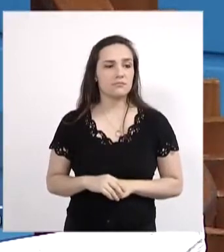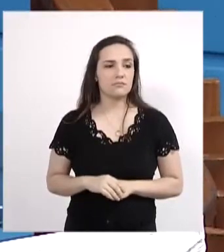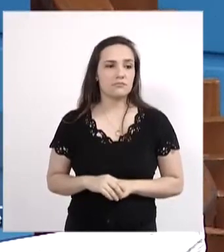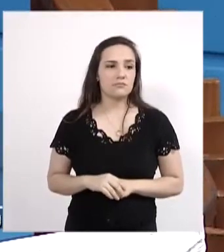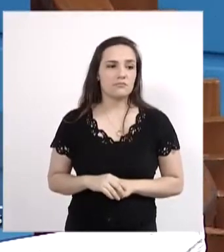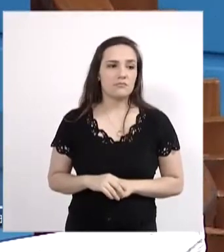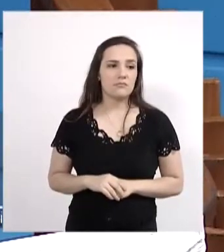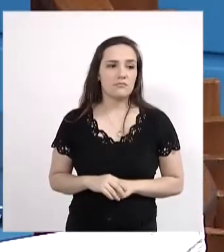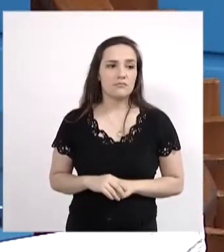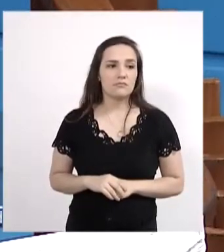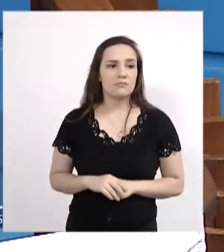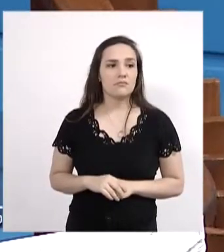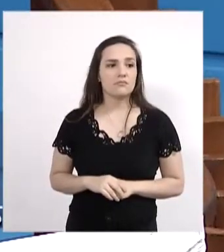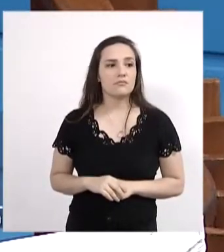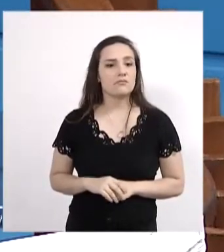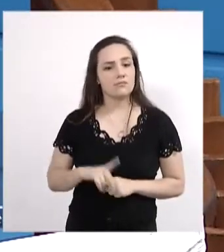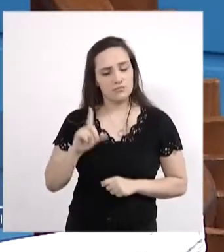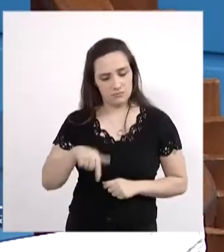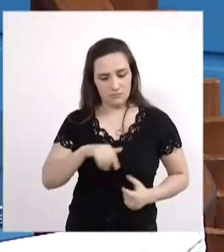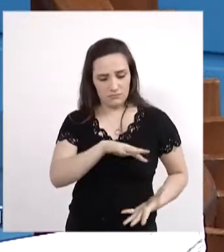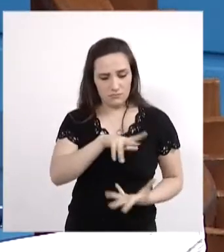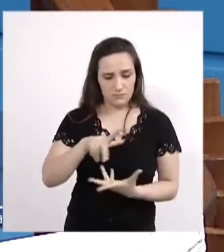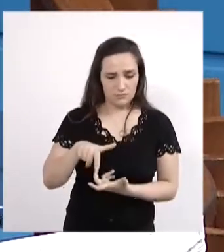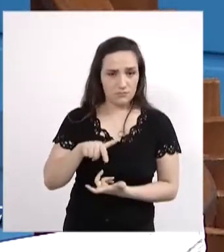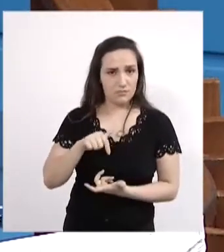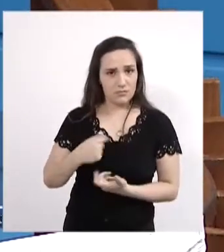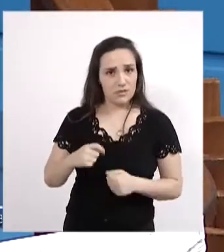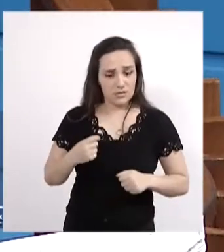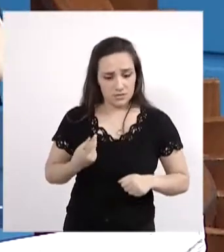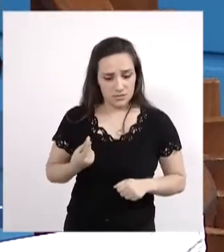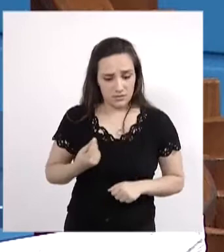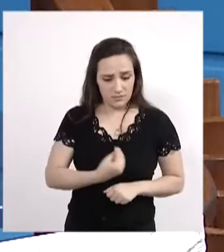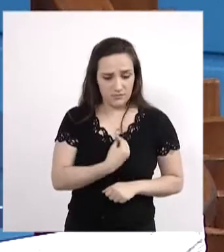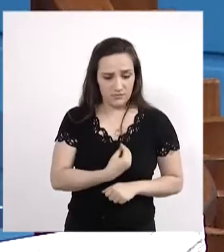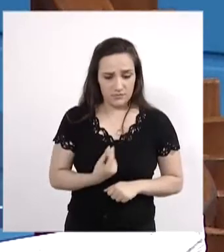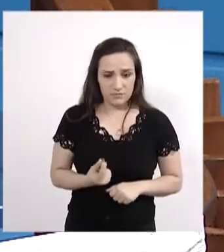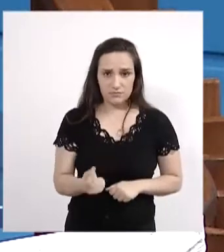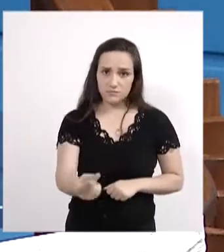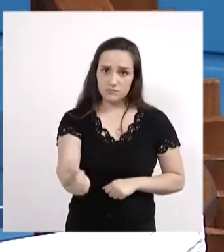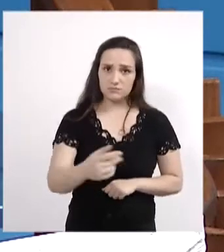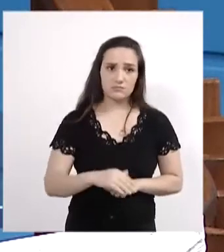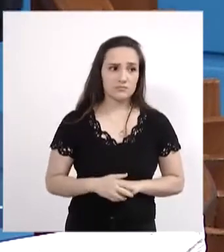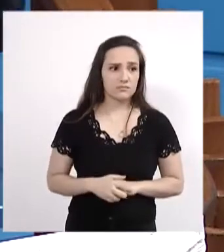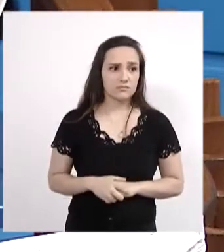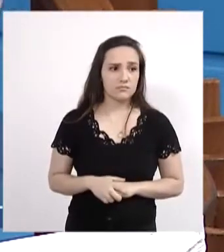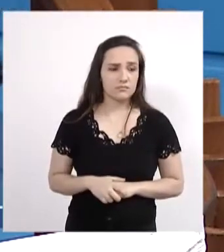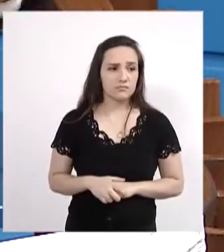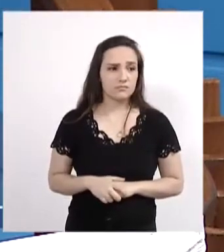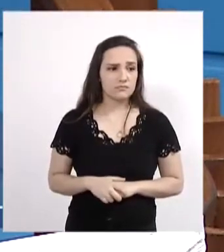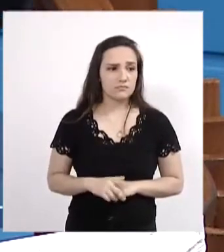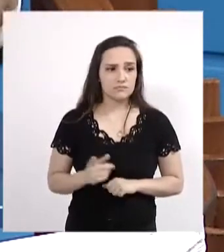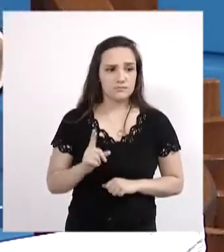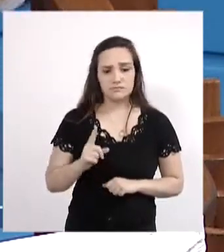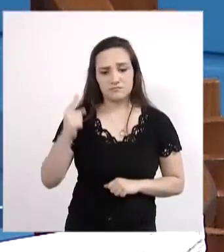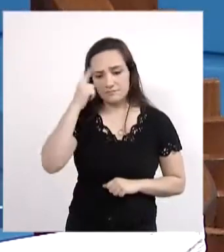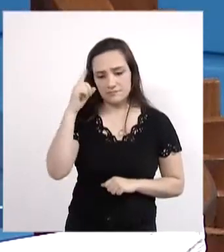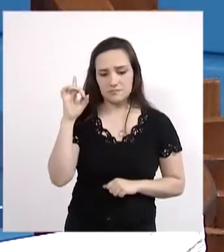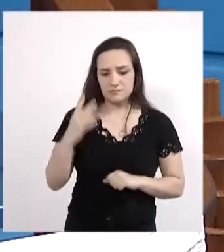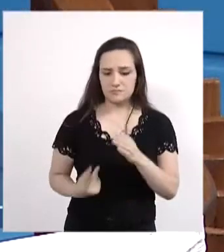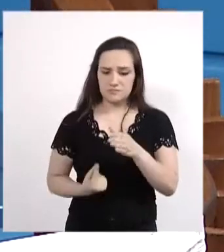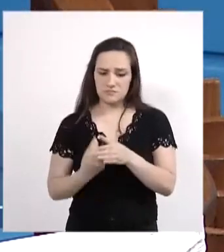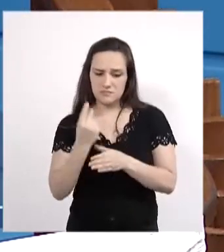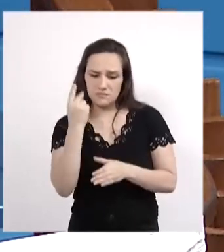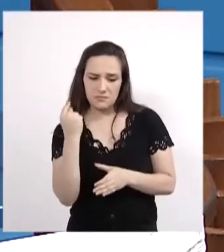hoje é uma questão de sobrevivência do planeta, das futuras gerações. Não é só para o capital